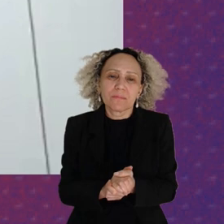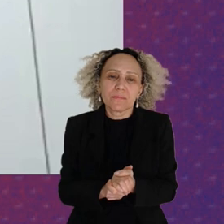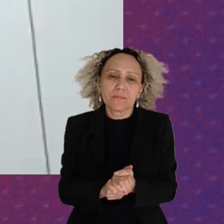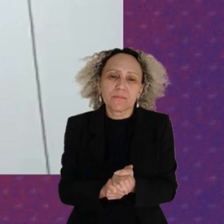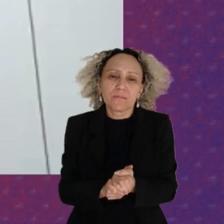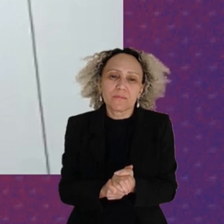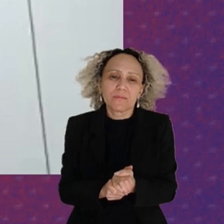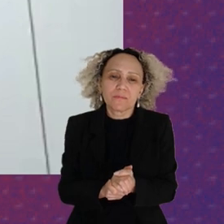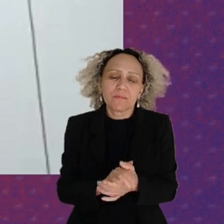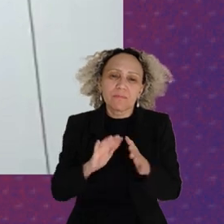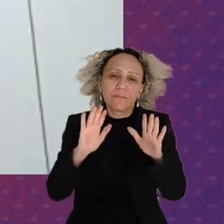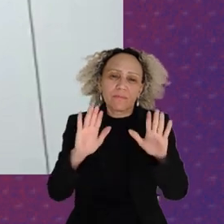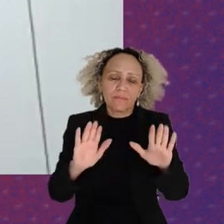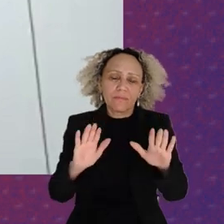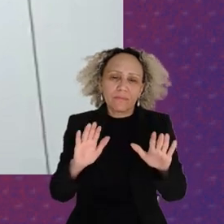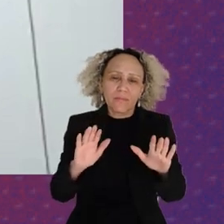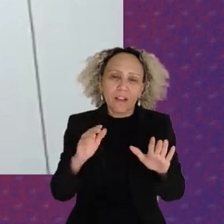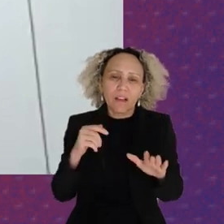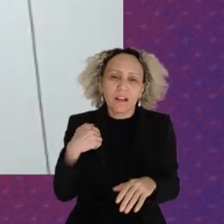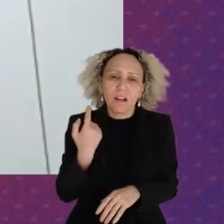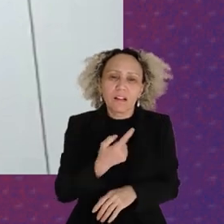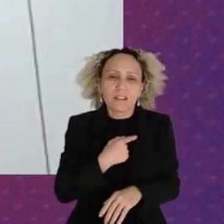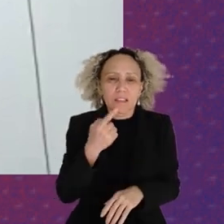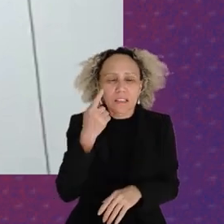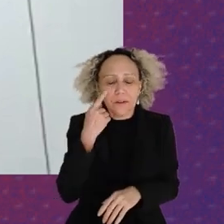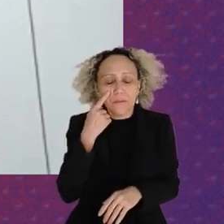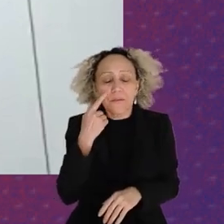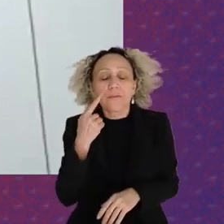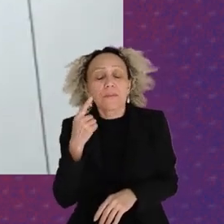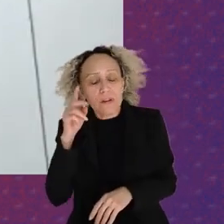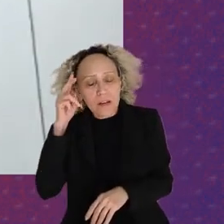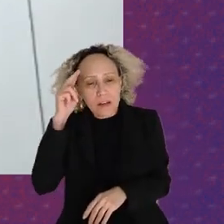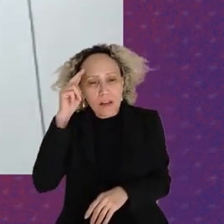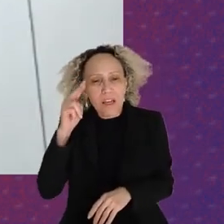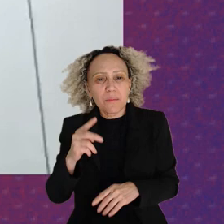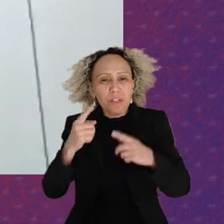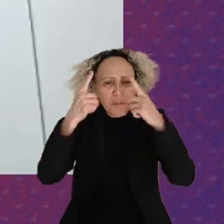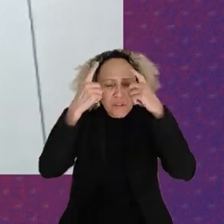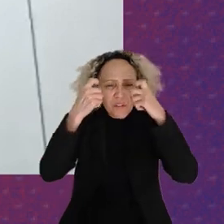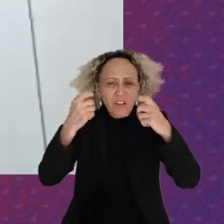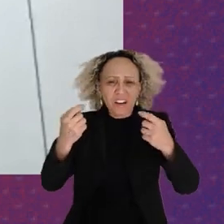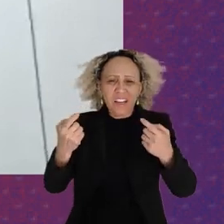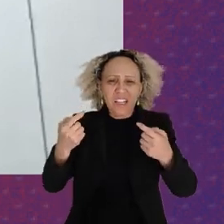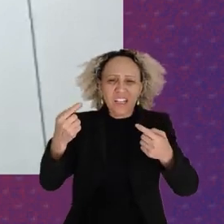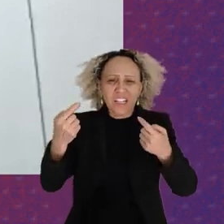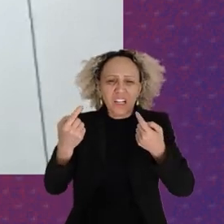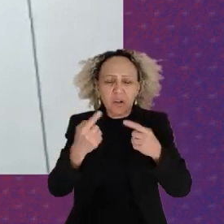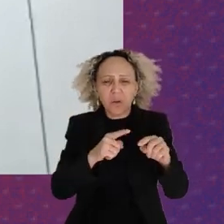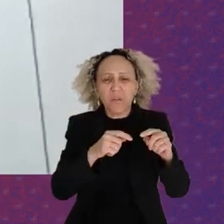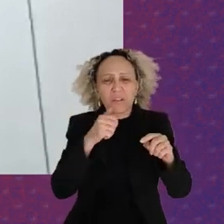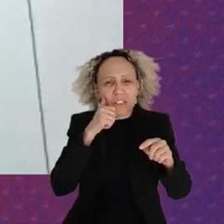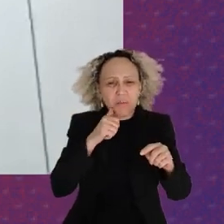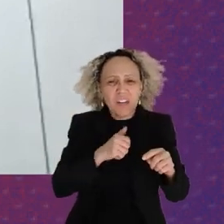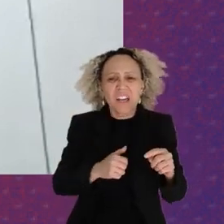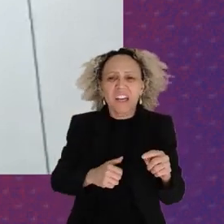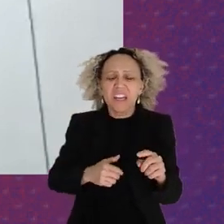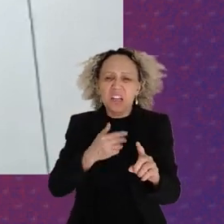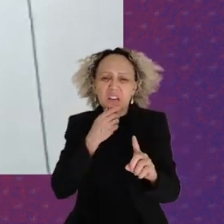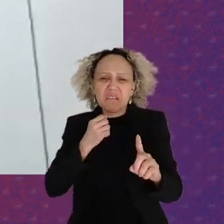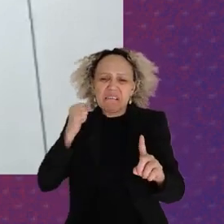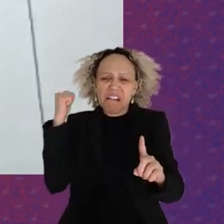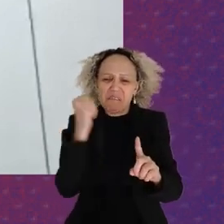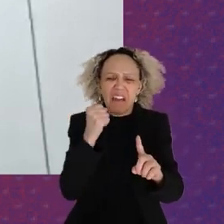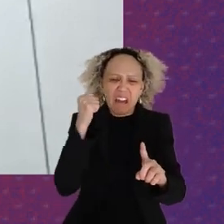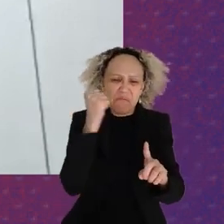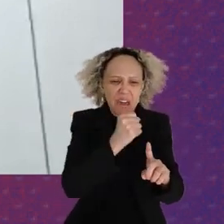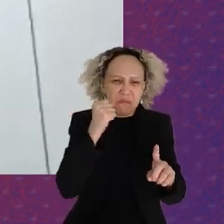cotidianamente. Basta a gente ver o número de casos de violência contra as mulheres todos os dias, de feminicídio, de assédio moral,